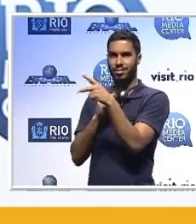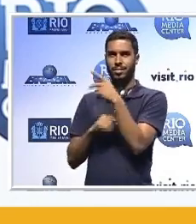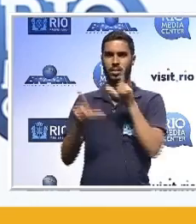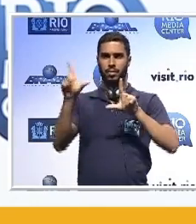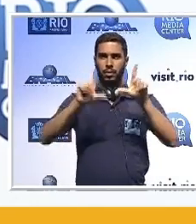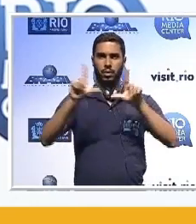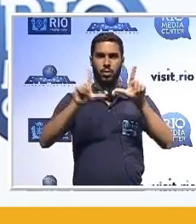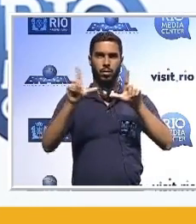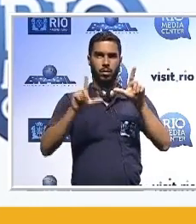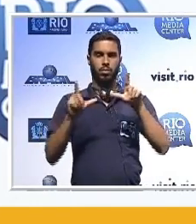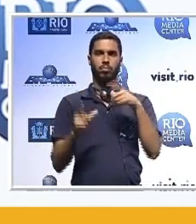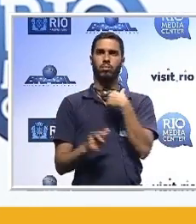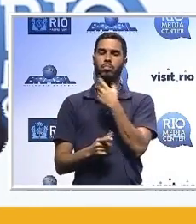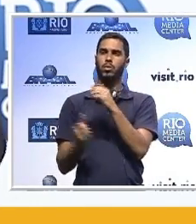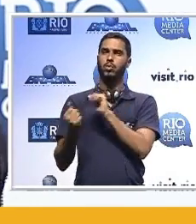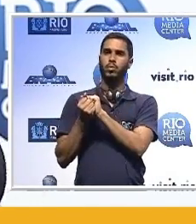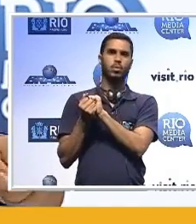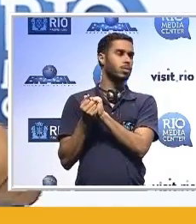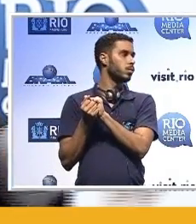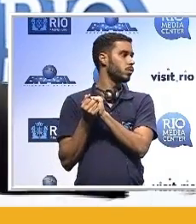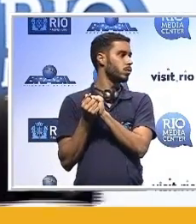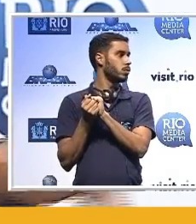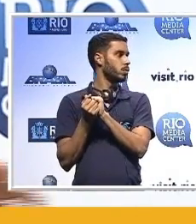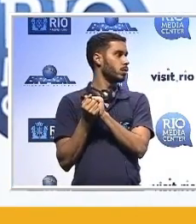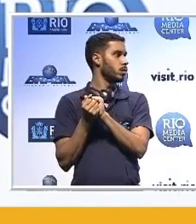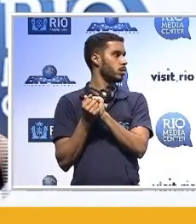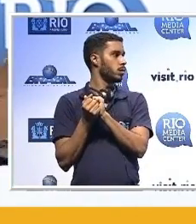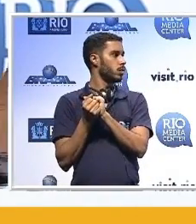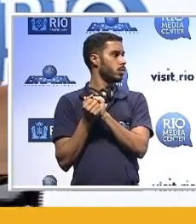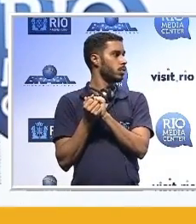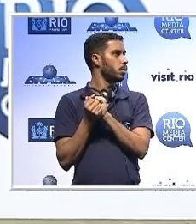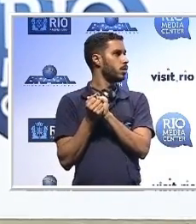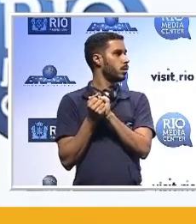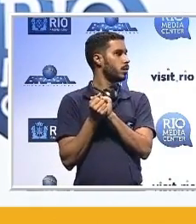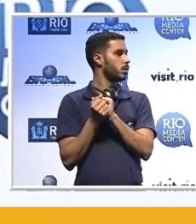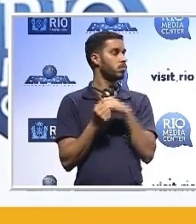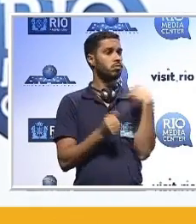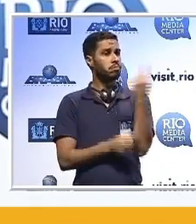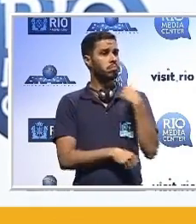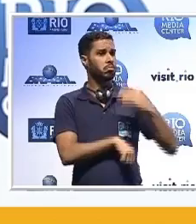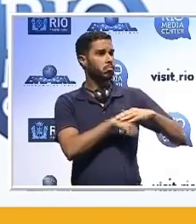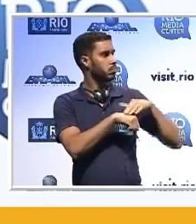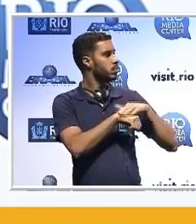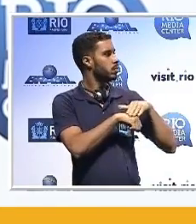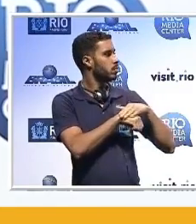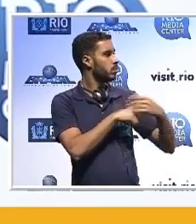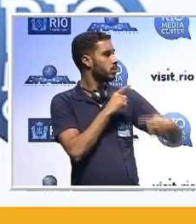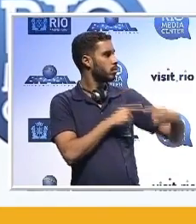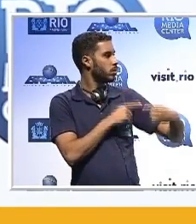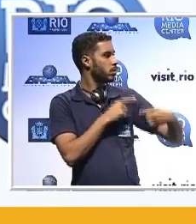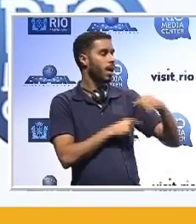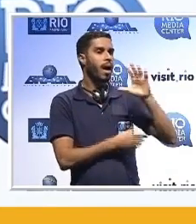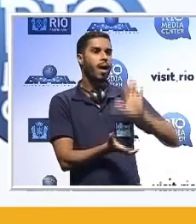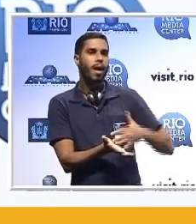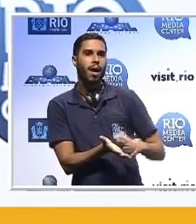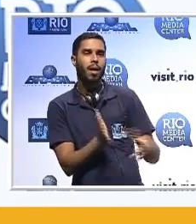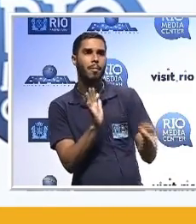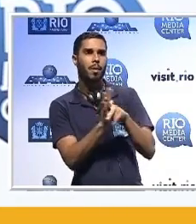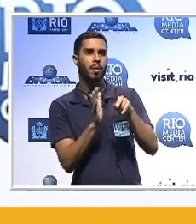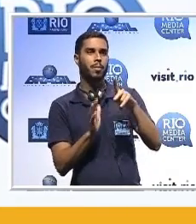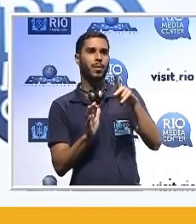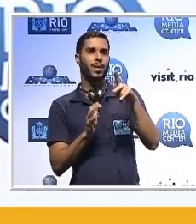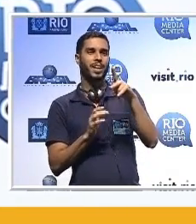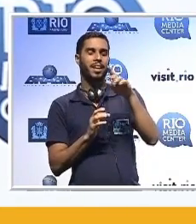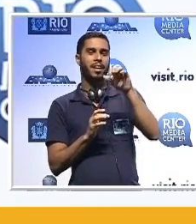perdidos perto de um samba de roda, que o nosso ônibus se perdeu, acabamos no samba na Mangueira.